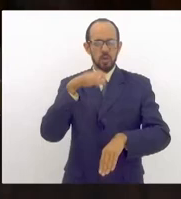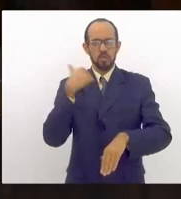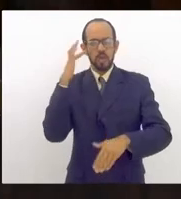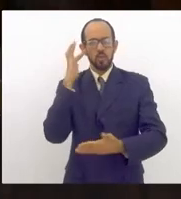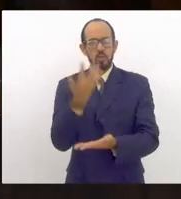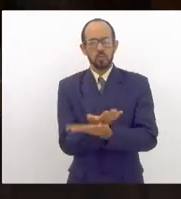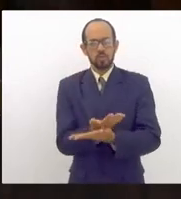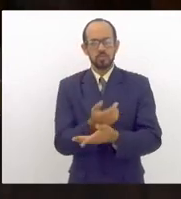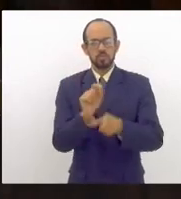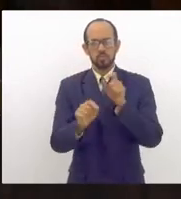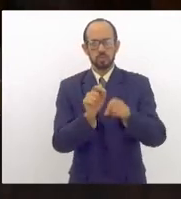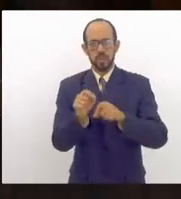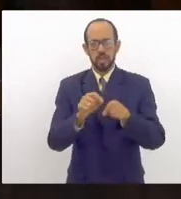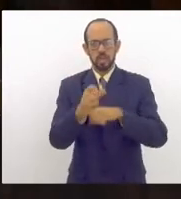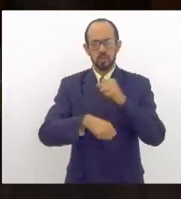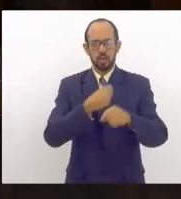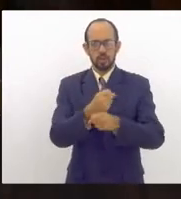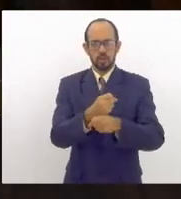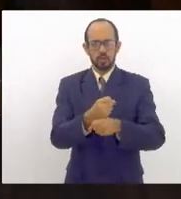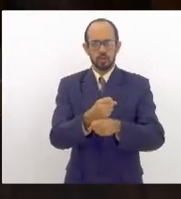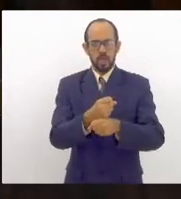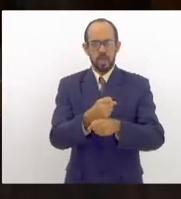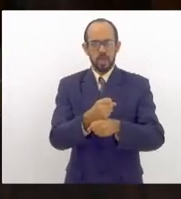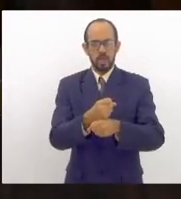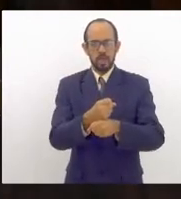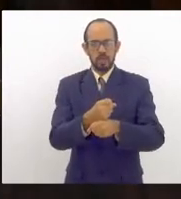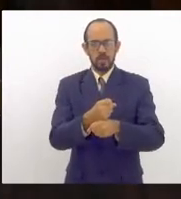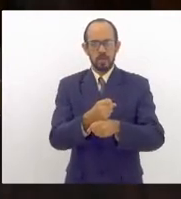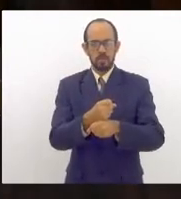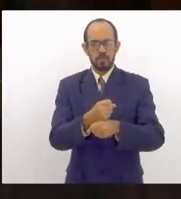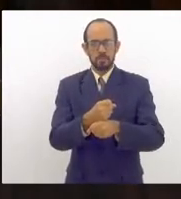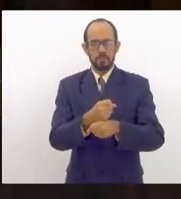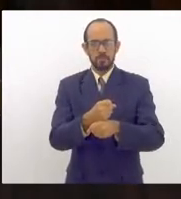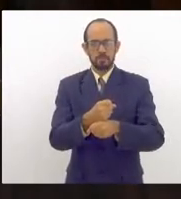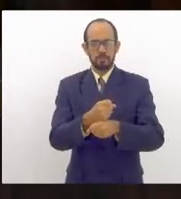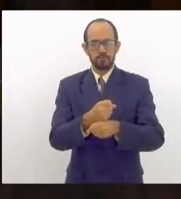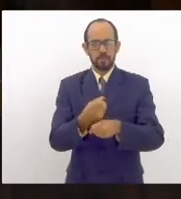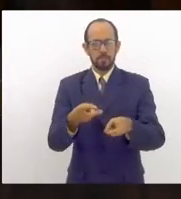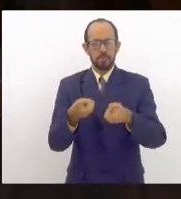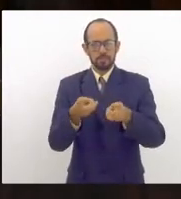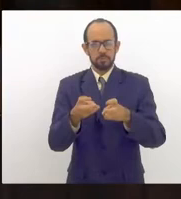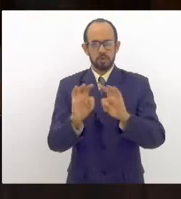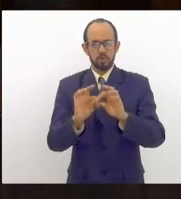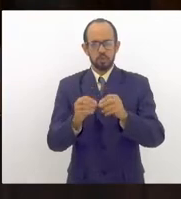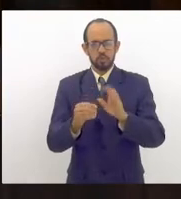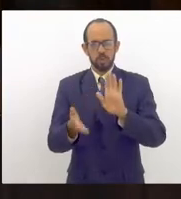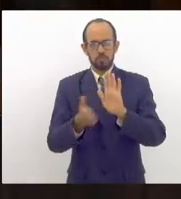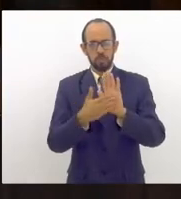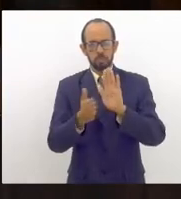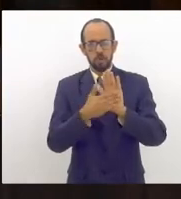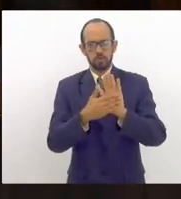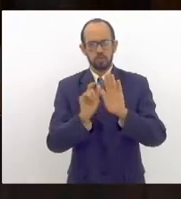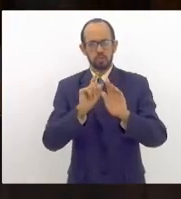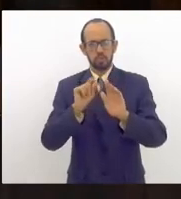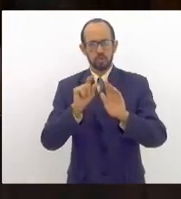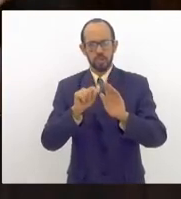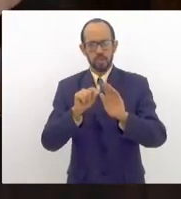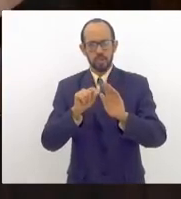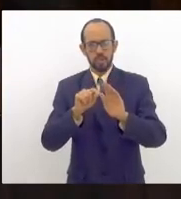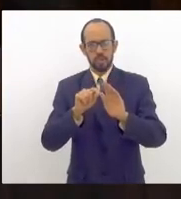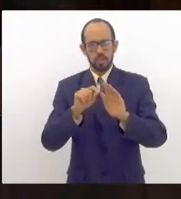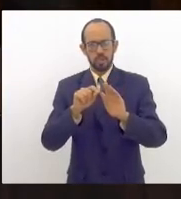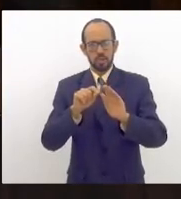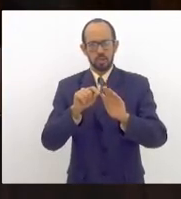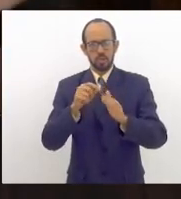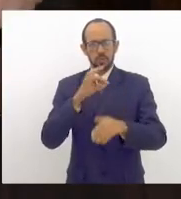que no próximo ano Qual o nosso resultado eleitoral Considerando o que está proposto o salário mínimo federal